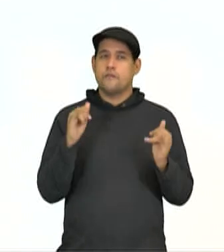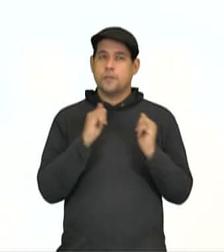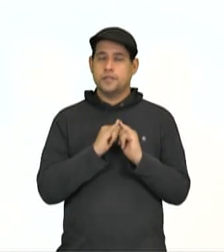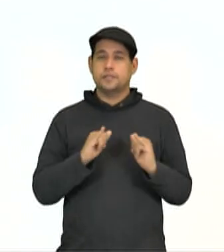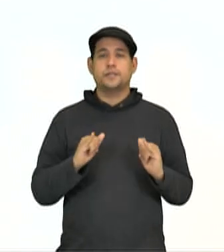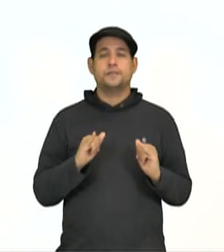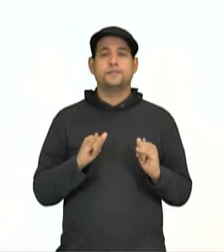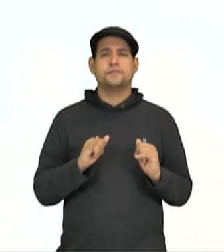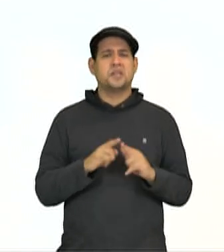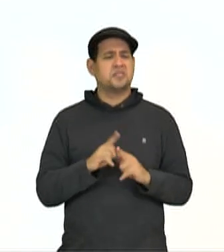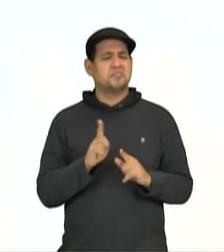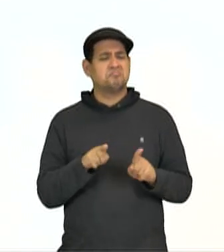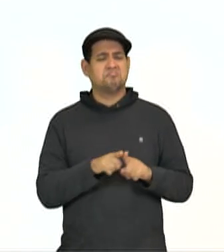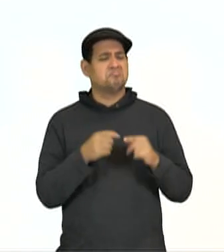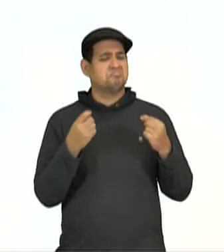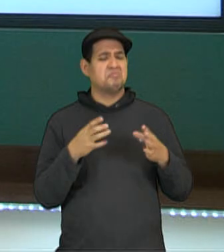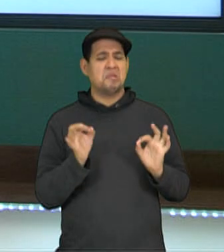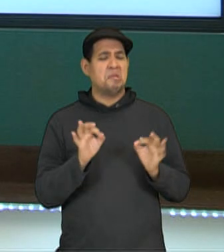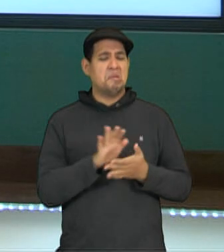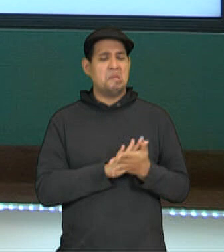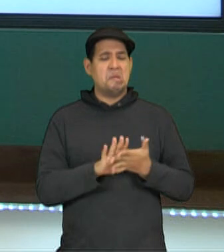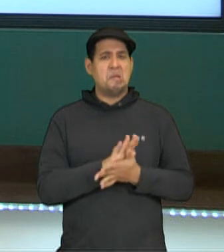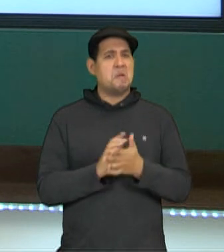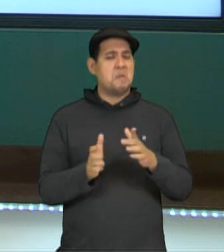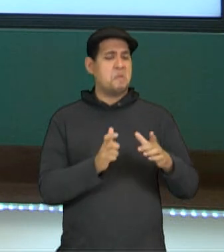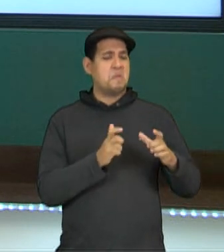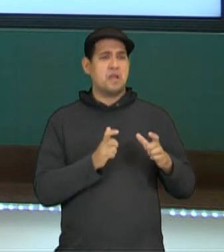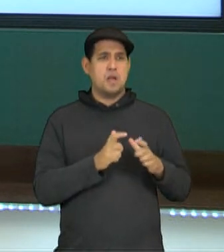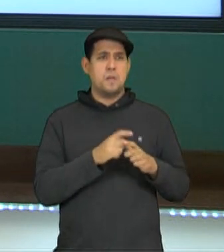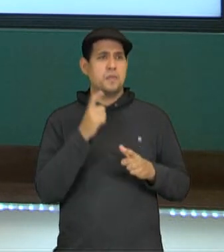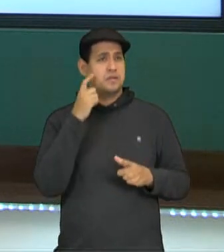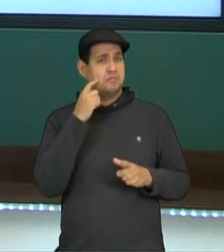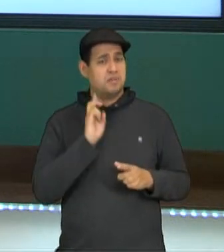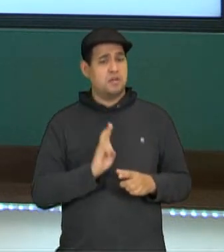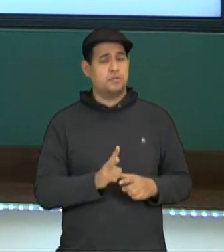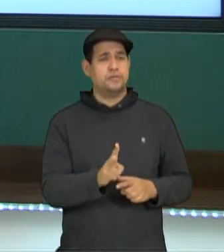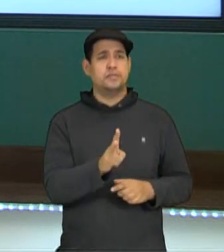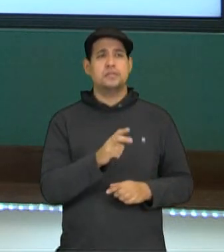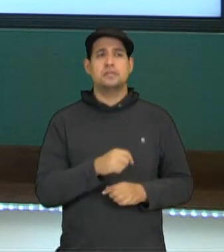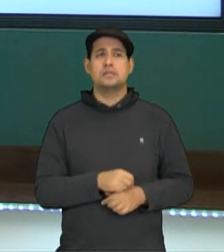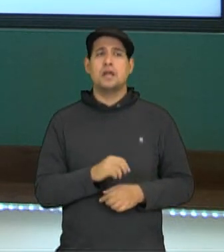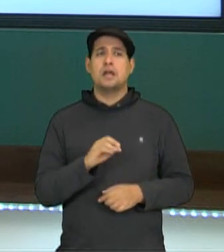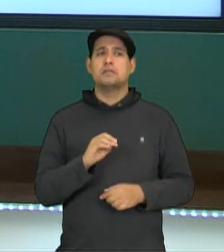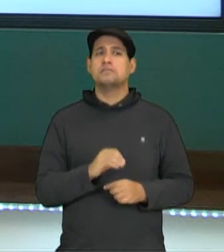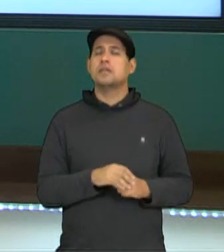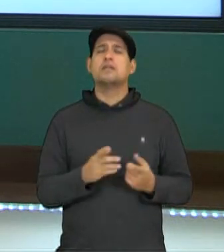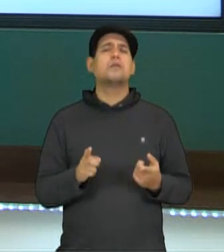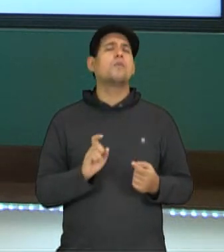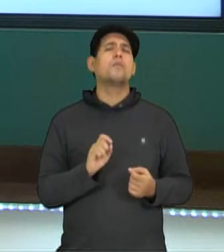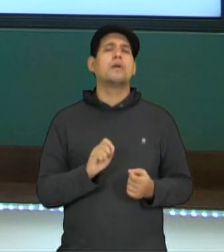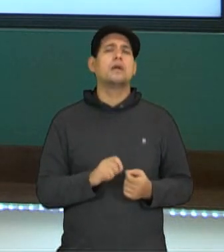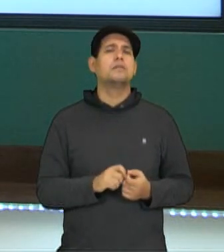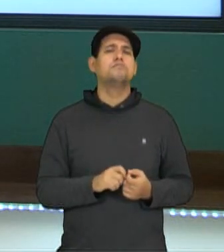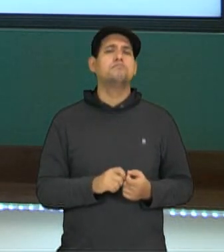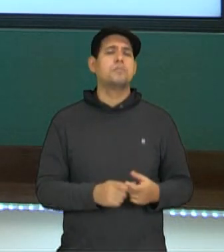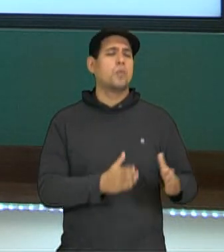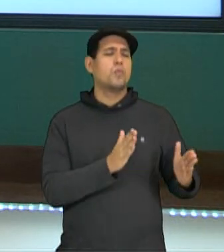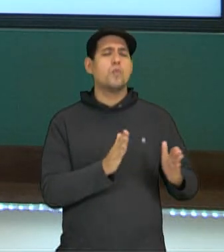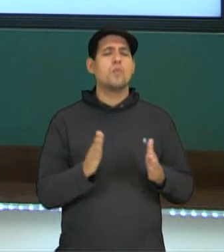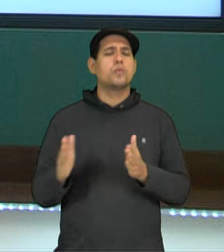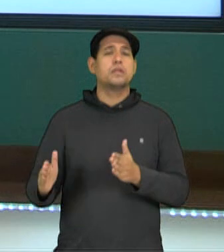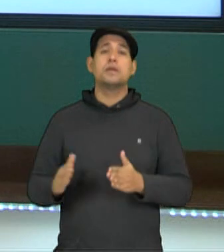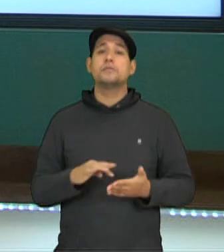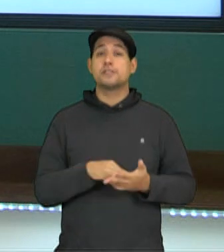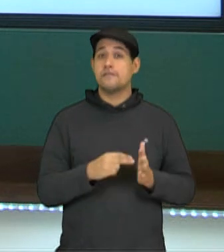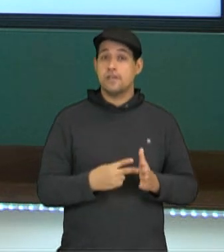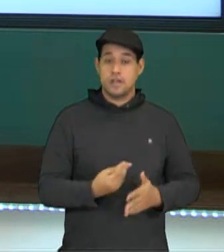nasceu, como não falava mais nada sobre locais, a gente presume que lá ela continuaria. E time, present, past. Acho que o